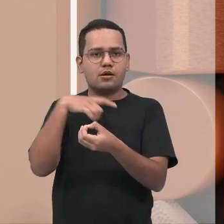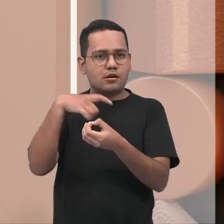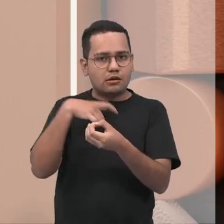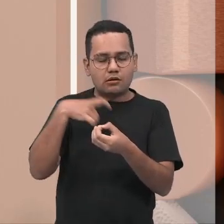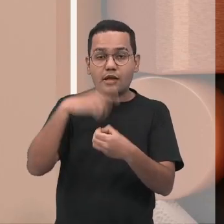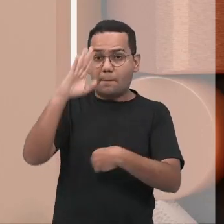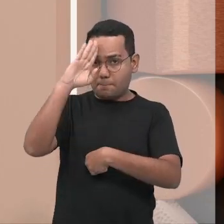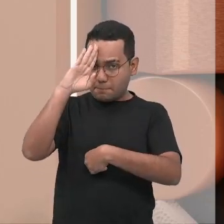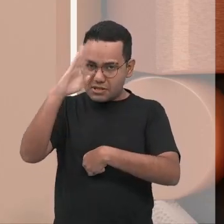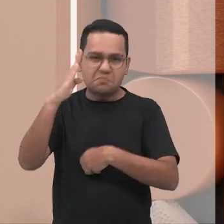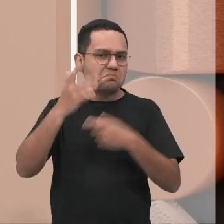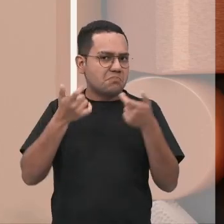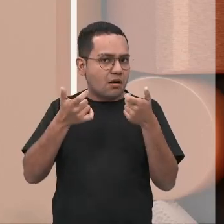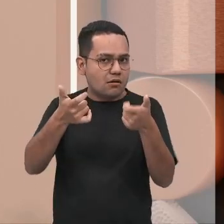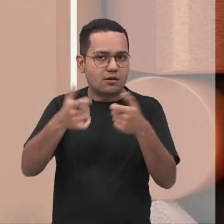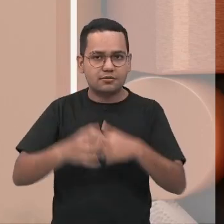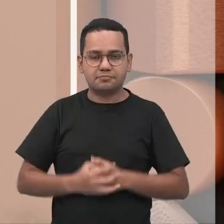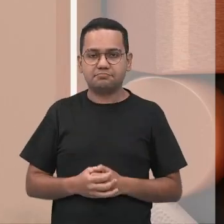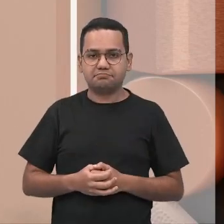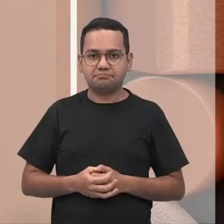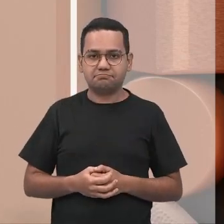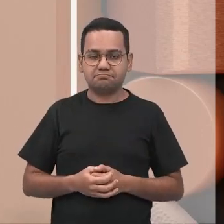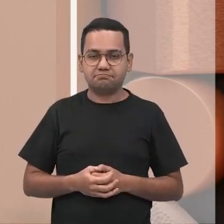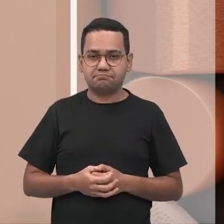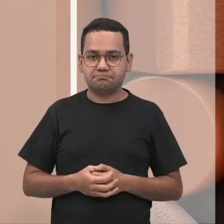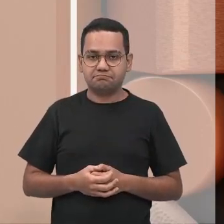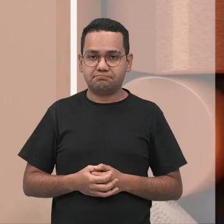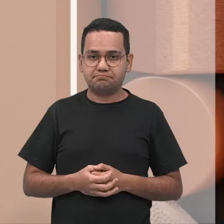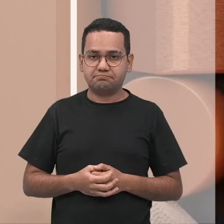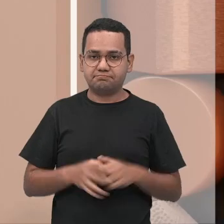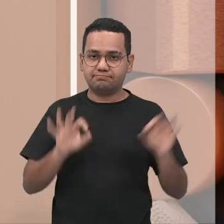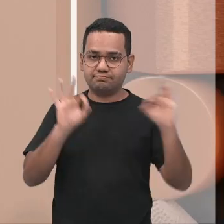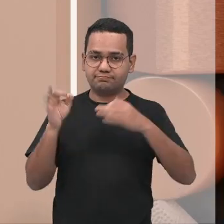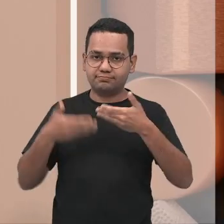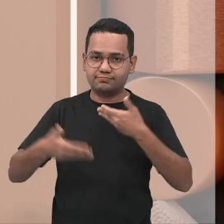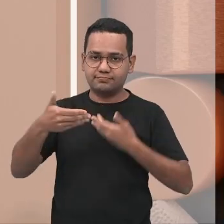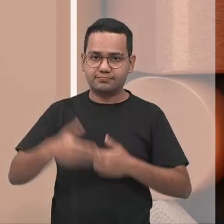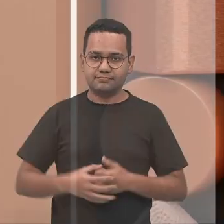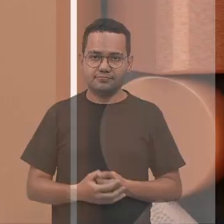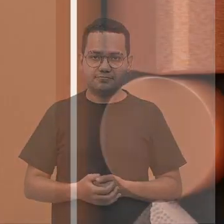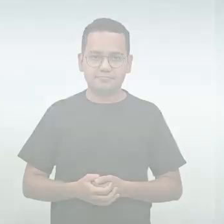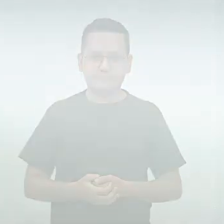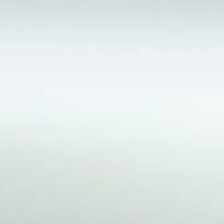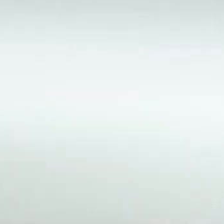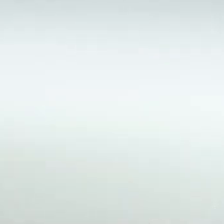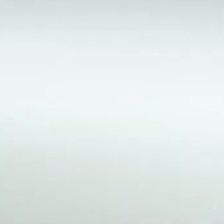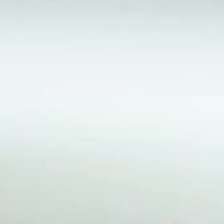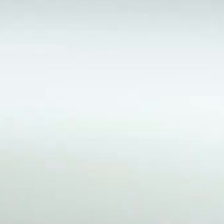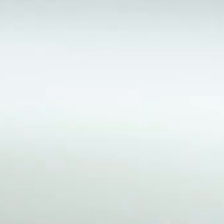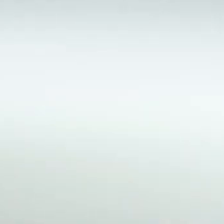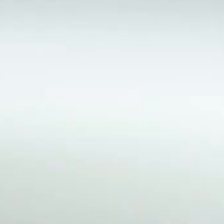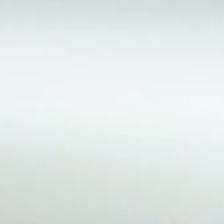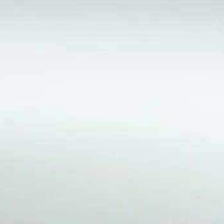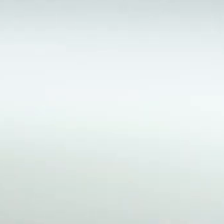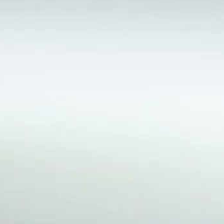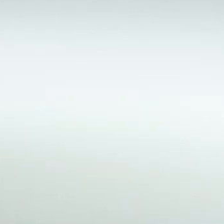ou a mãe de todas as guerras. Então, galera, sem mais conversas, vamos à nossa aula.